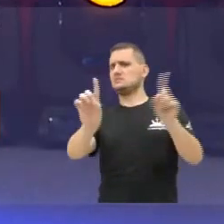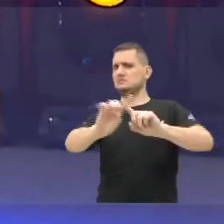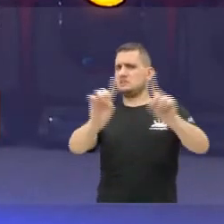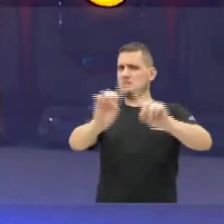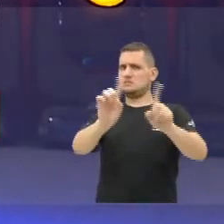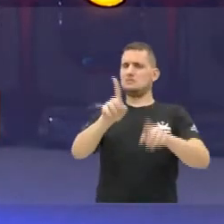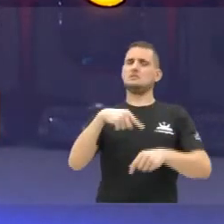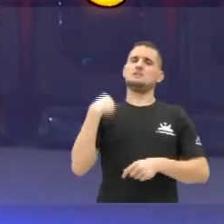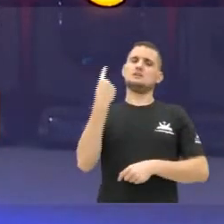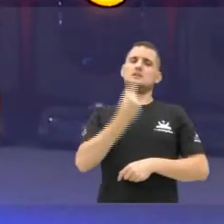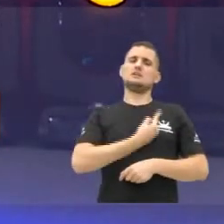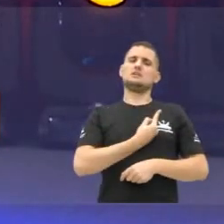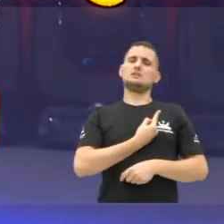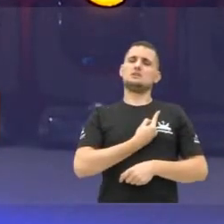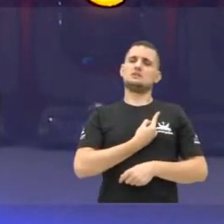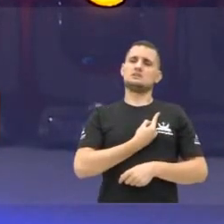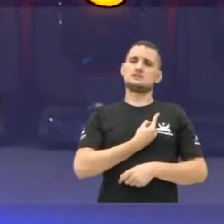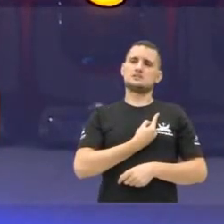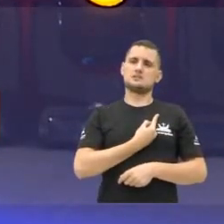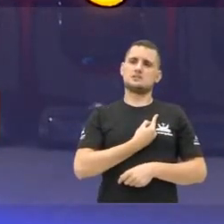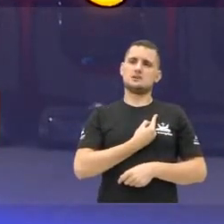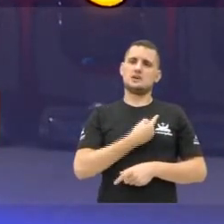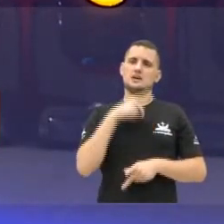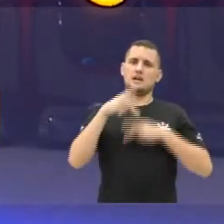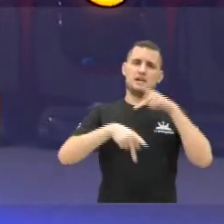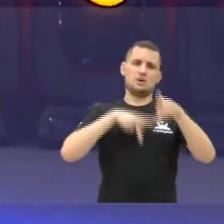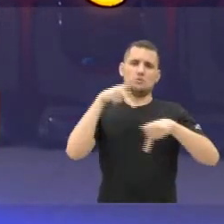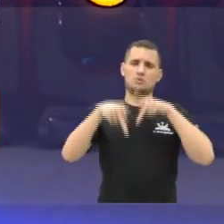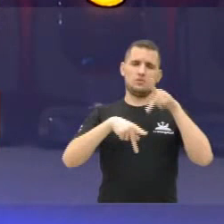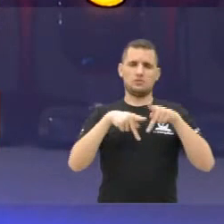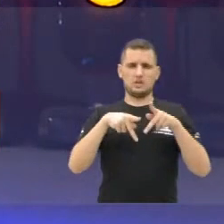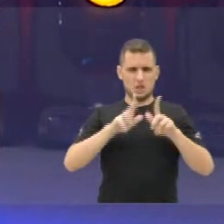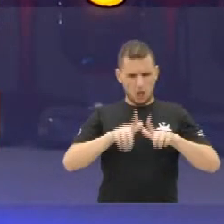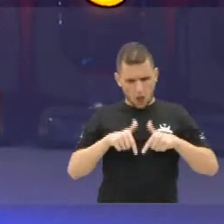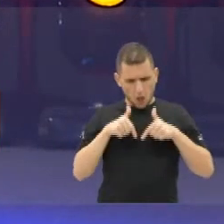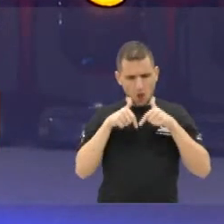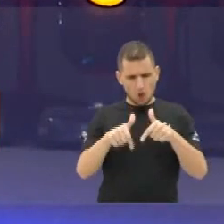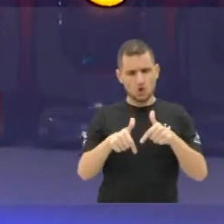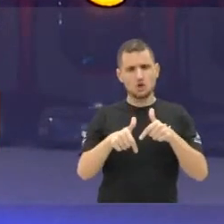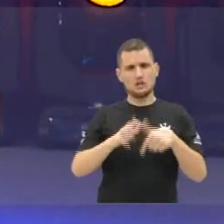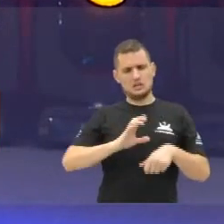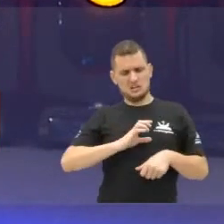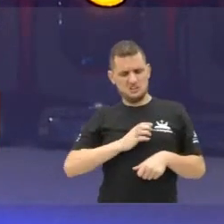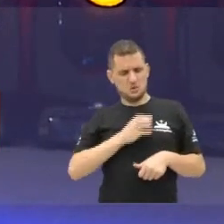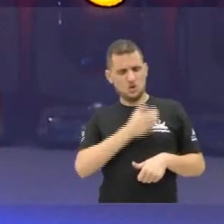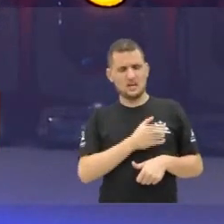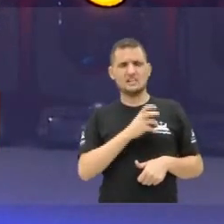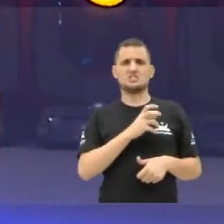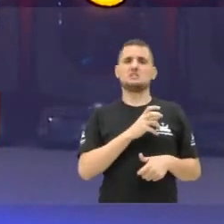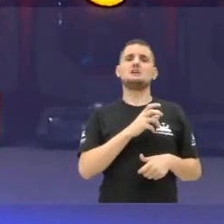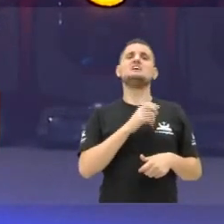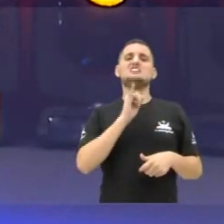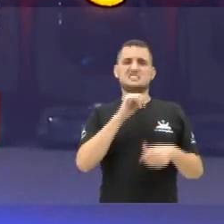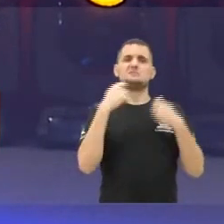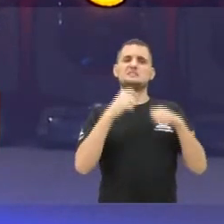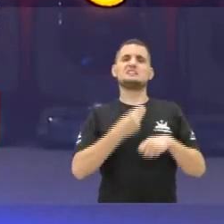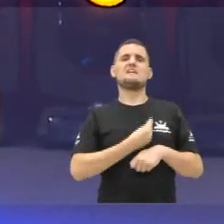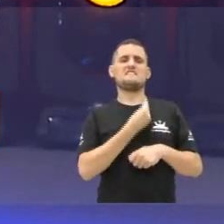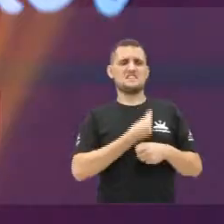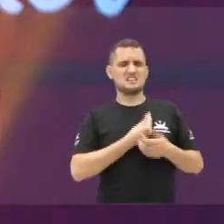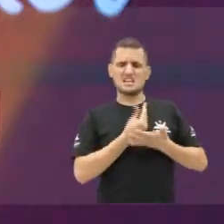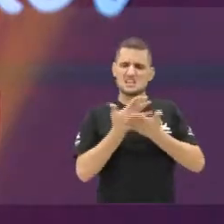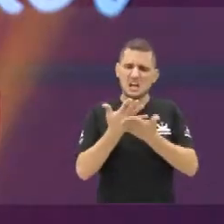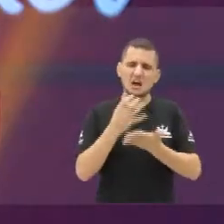somos o povo das catacumbas de Roma, que tinha coragem de morrer e dar o seu sangue para Jesus e